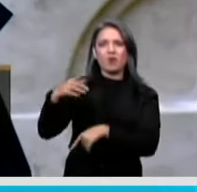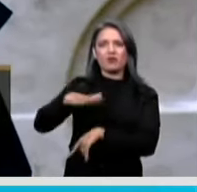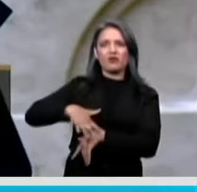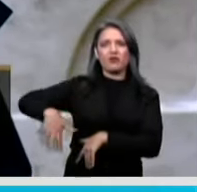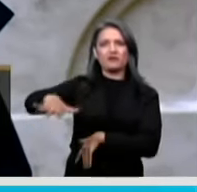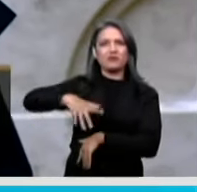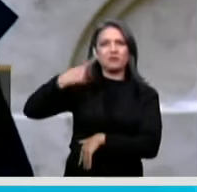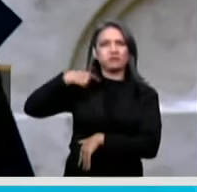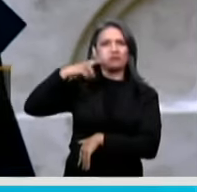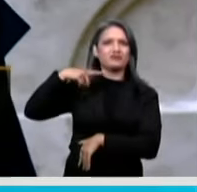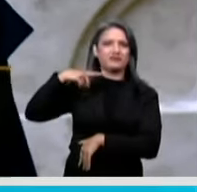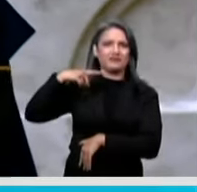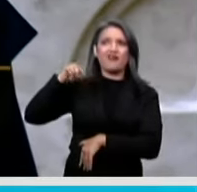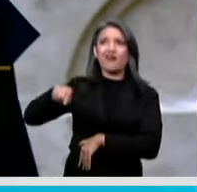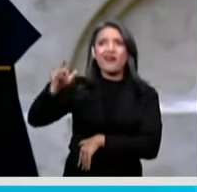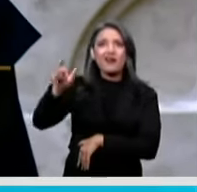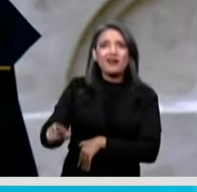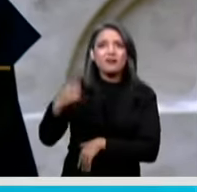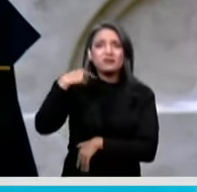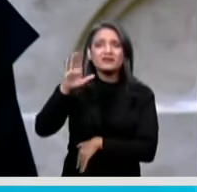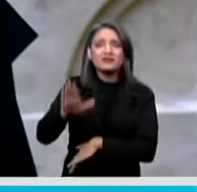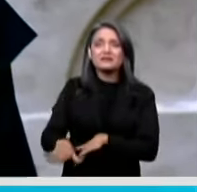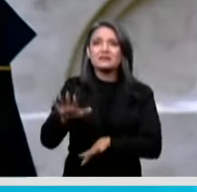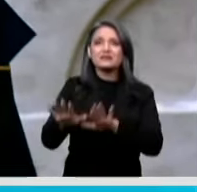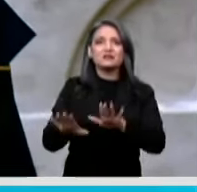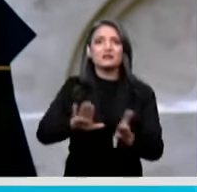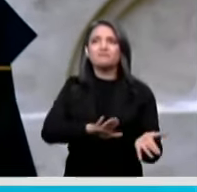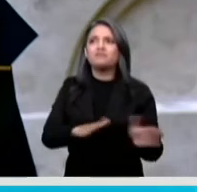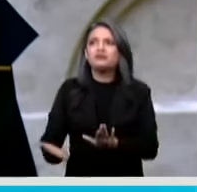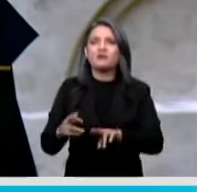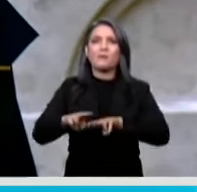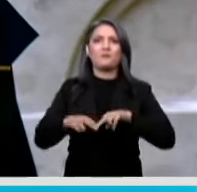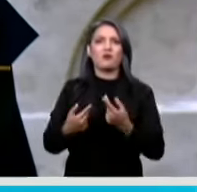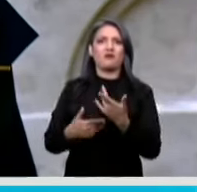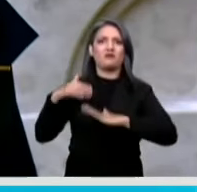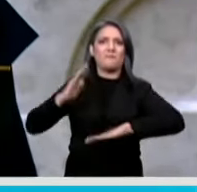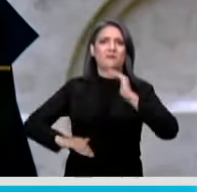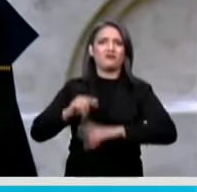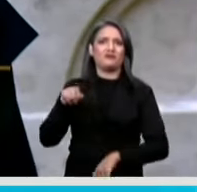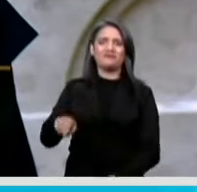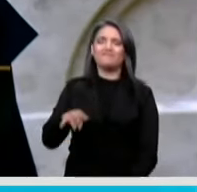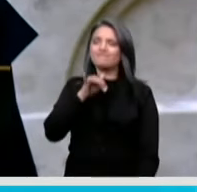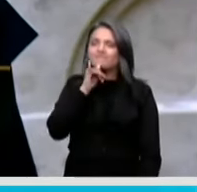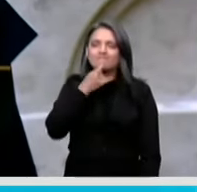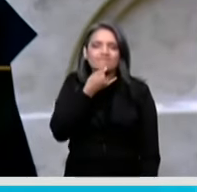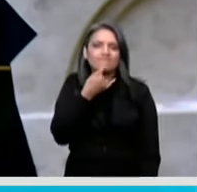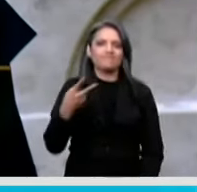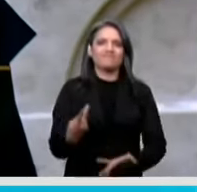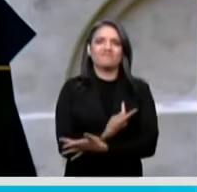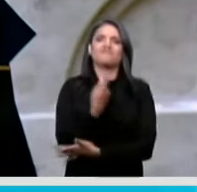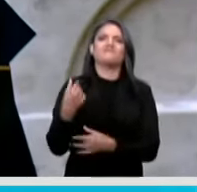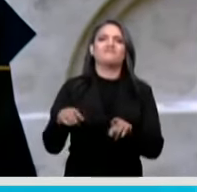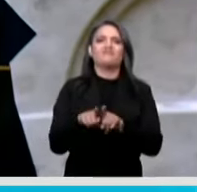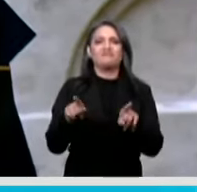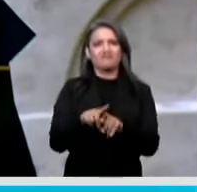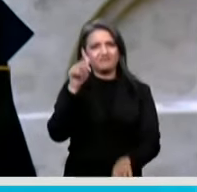população um discurso de preocupação de preocupação com a imagem do Judiciário mas ele só reforça essa ideia que você trouxe